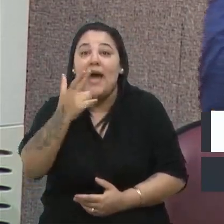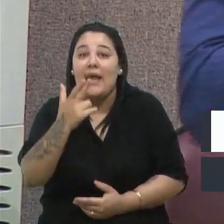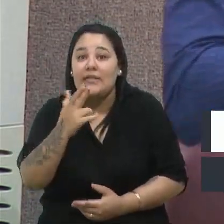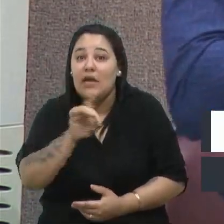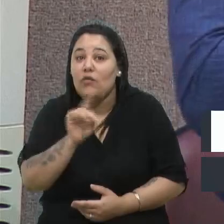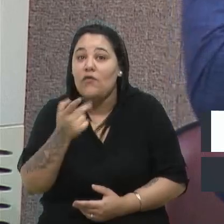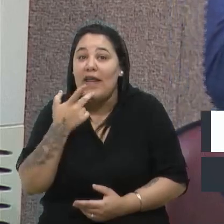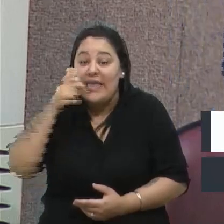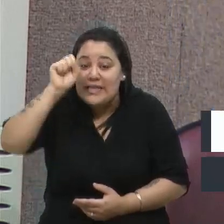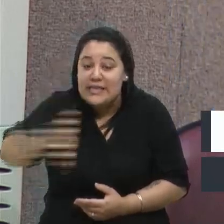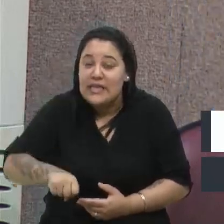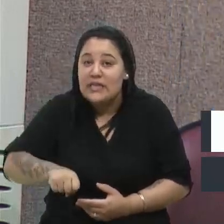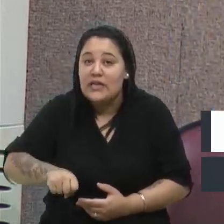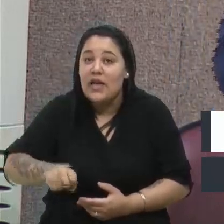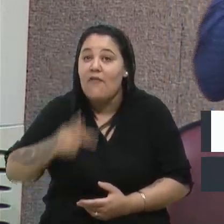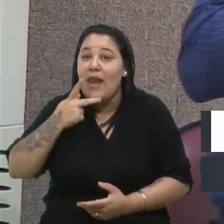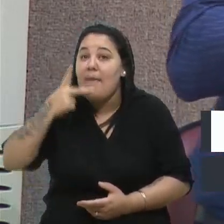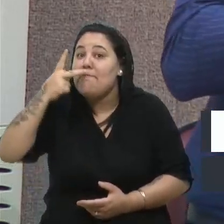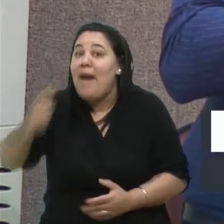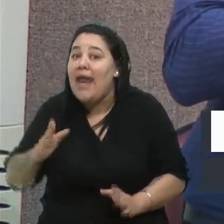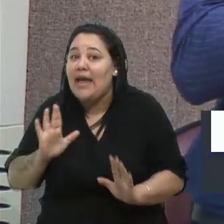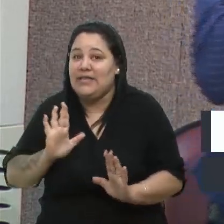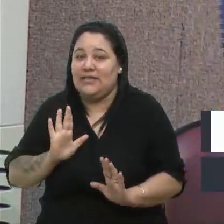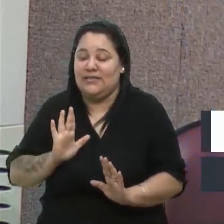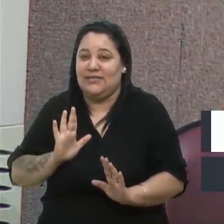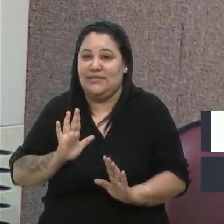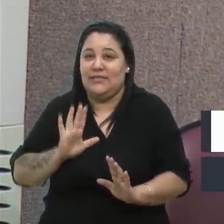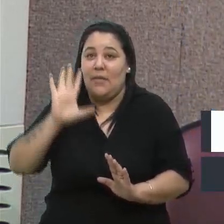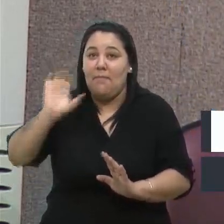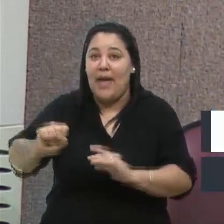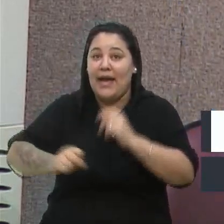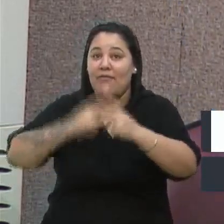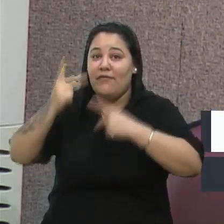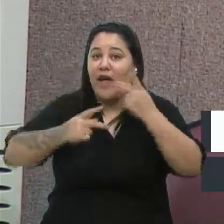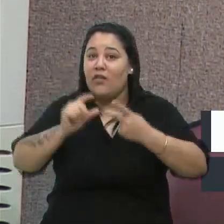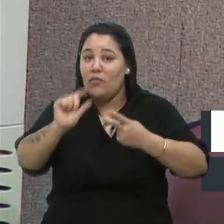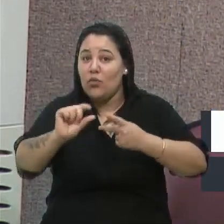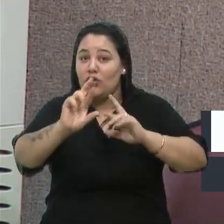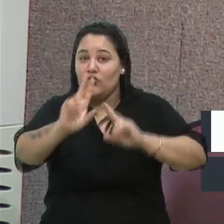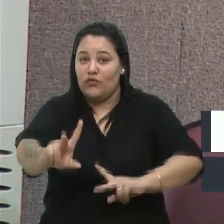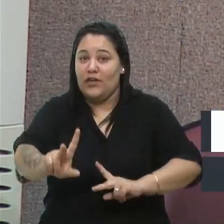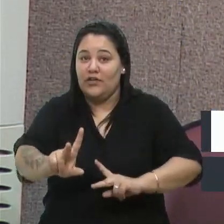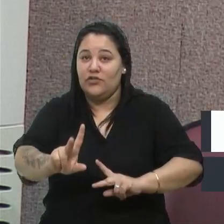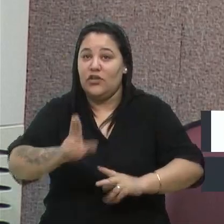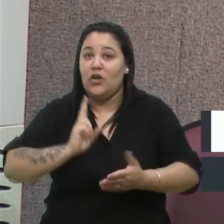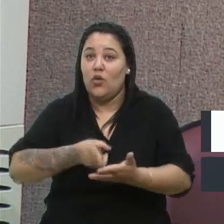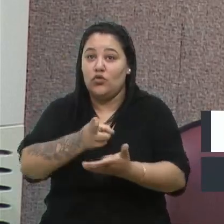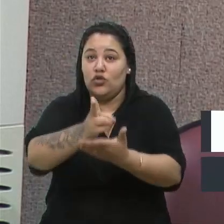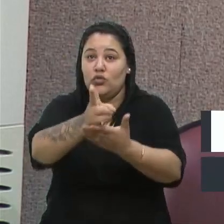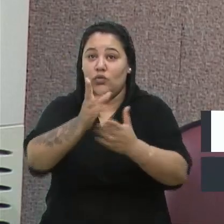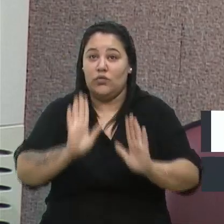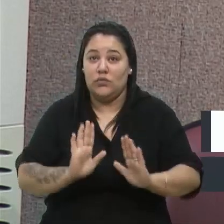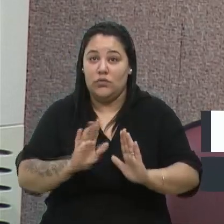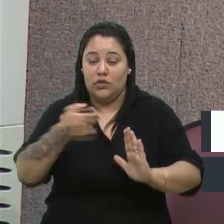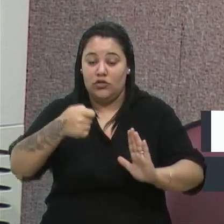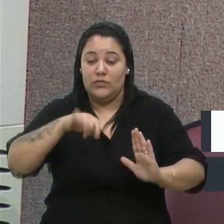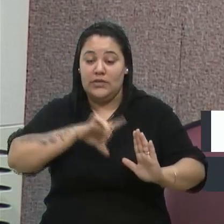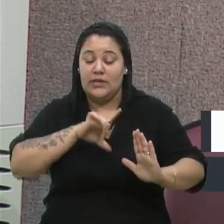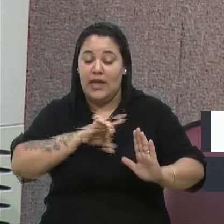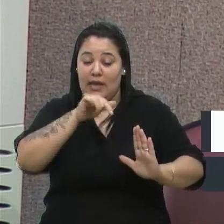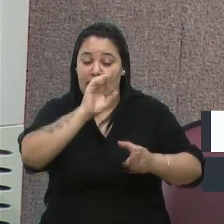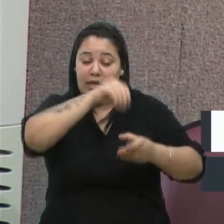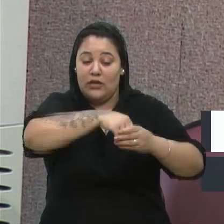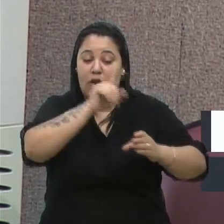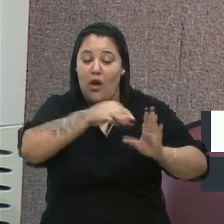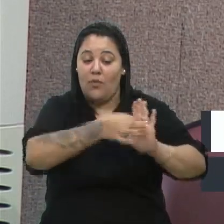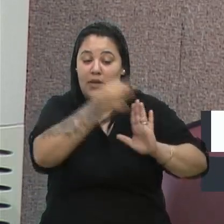Então, pega o discurso ali, o senhor vai ver que é um pouquinho diferente e segue o baile. O que nós temos que ter aqui dentro é a posição. E a posição é bem